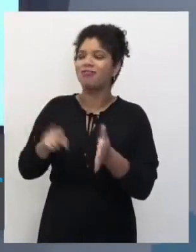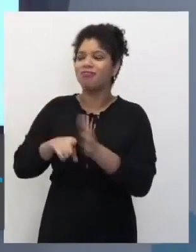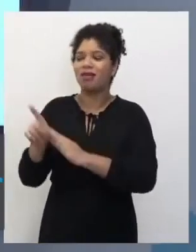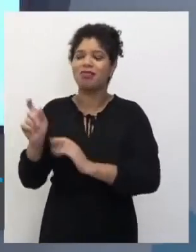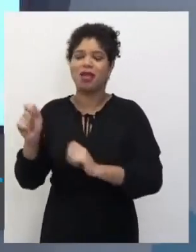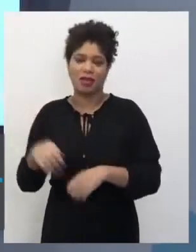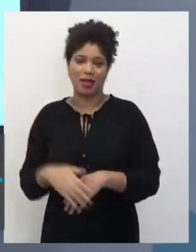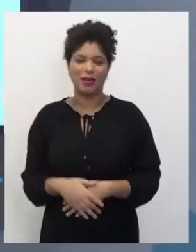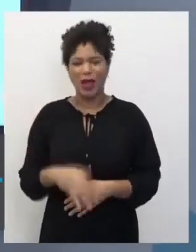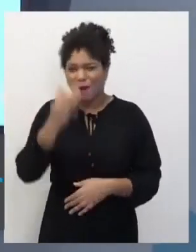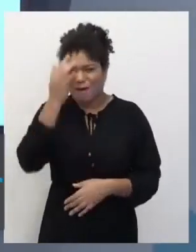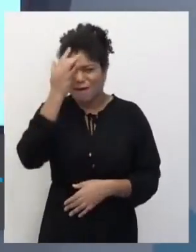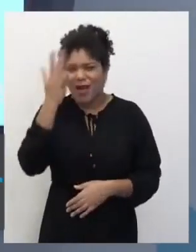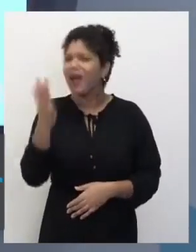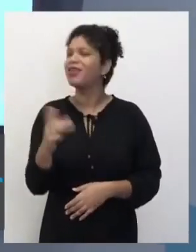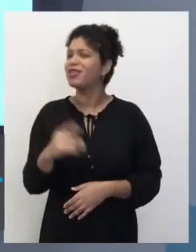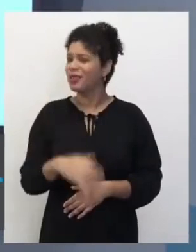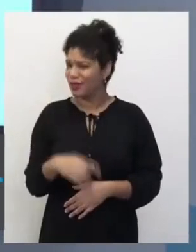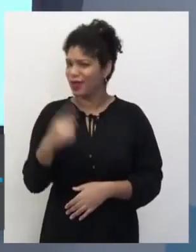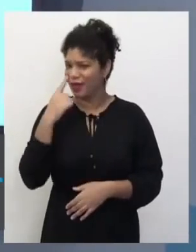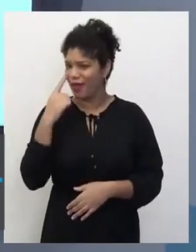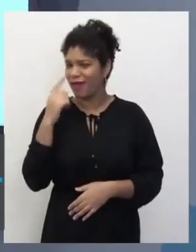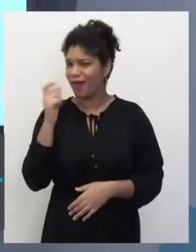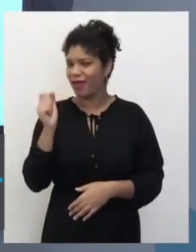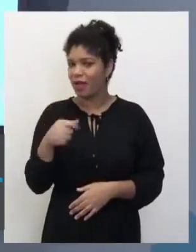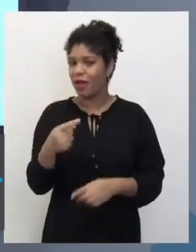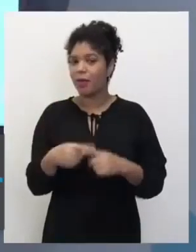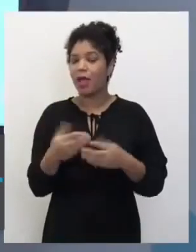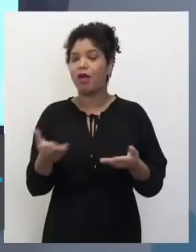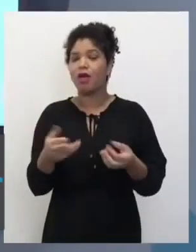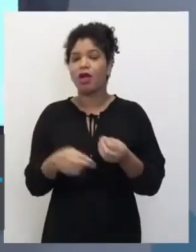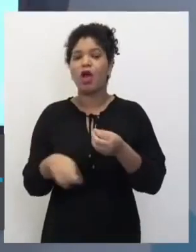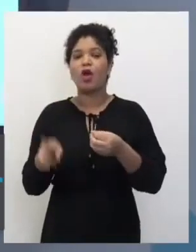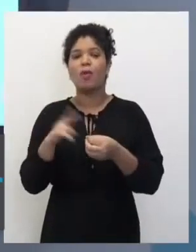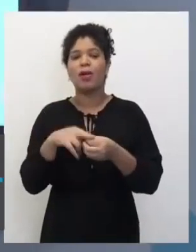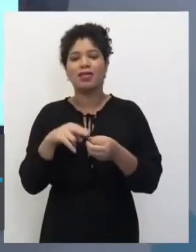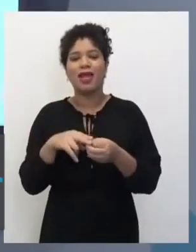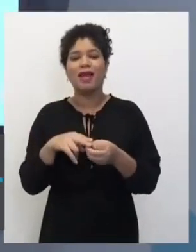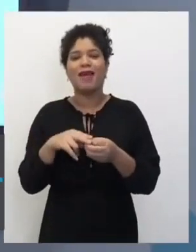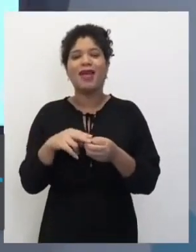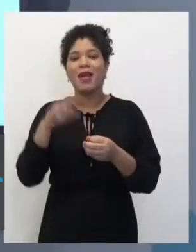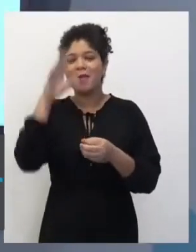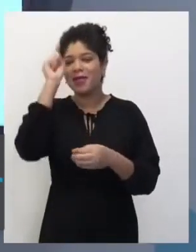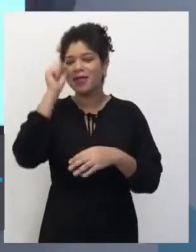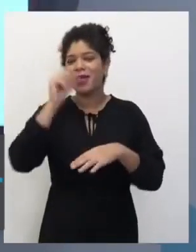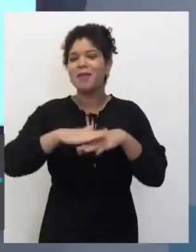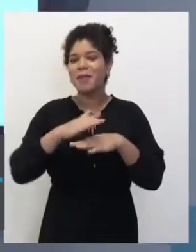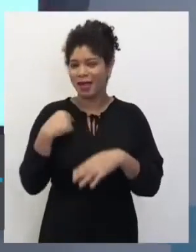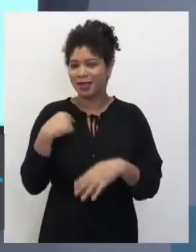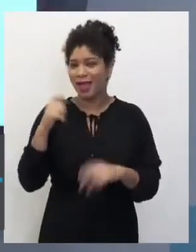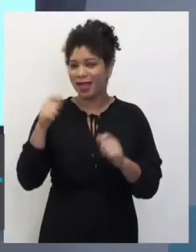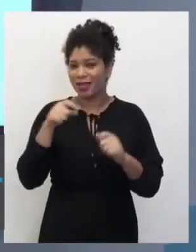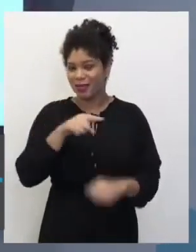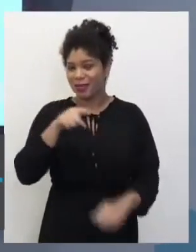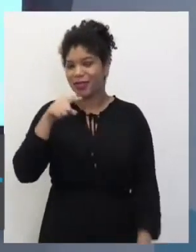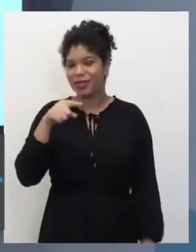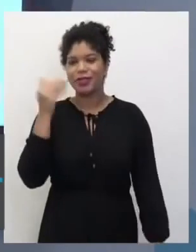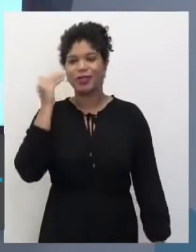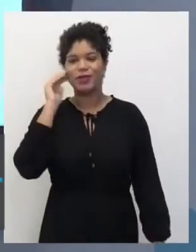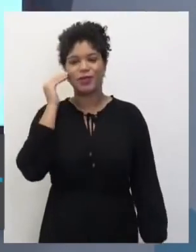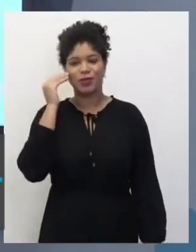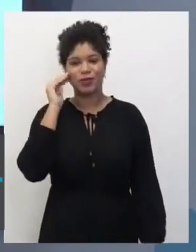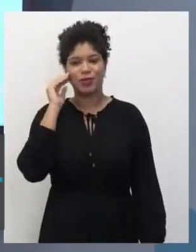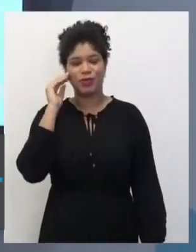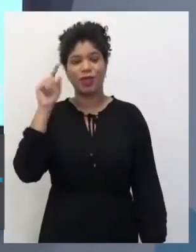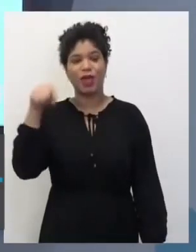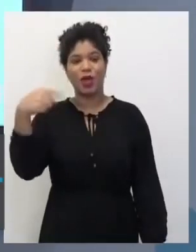deixei bem fácil, como nós estamos no momento de recuperação e aprofundamento, eu deixei uma questãozinha aí para vocês responderem. Então tem a